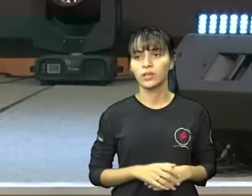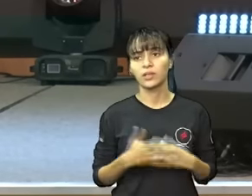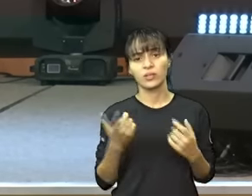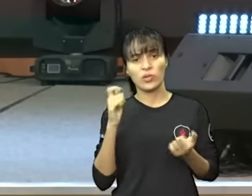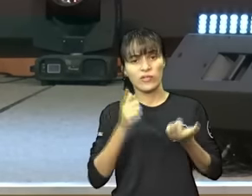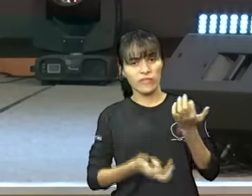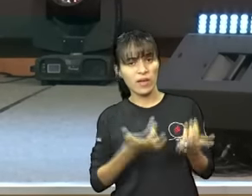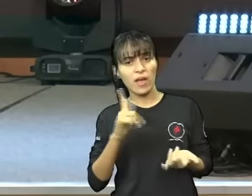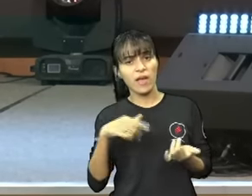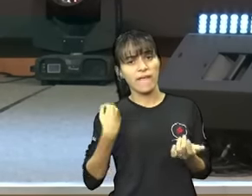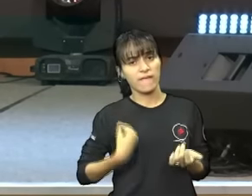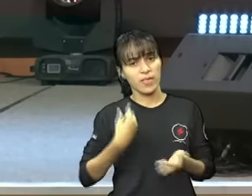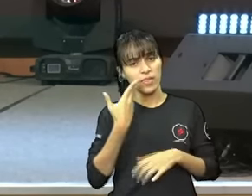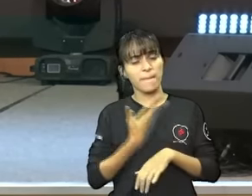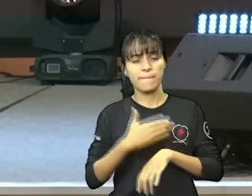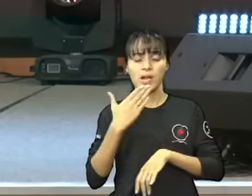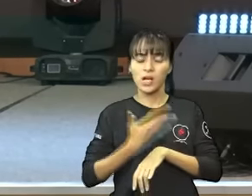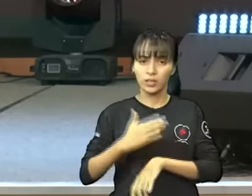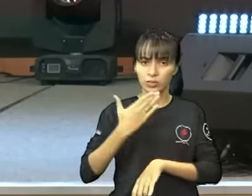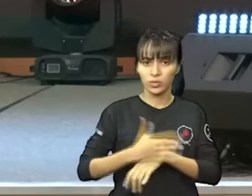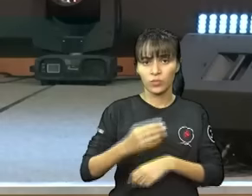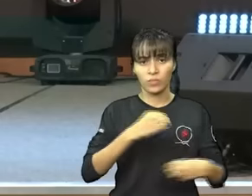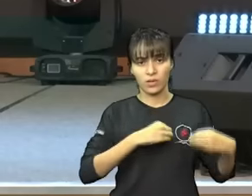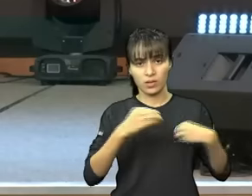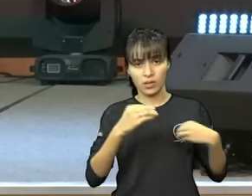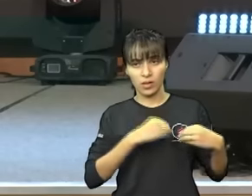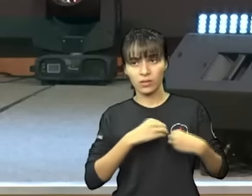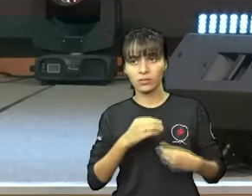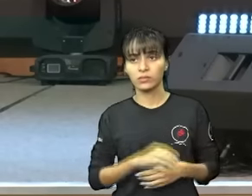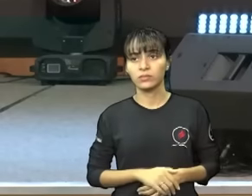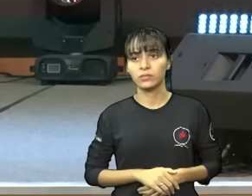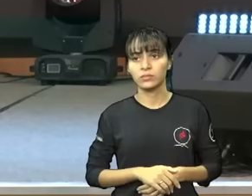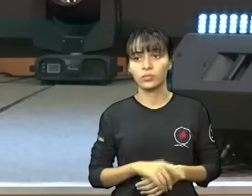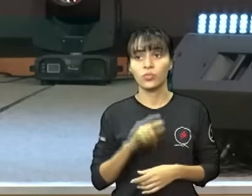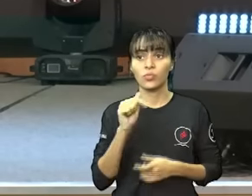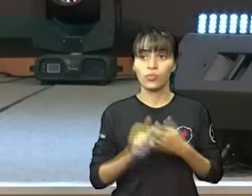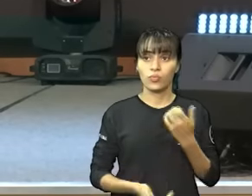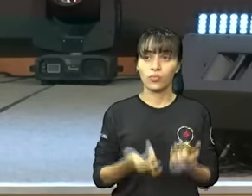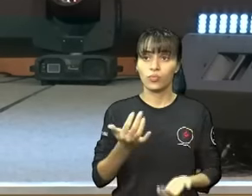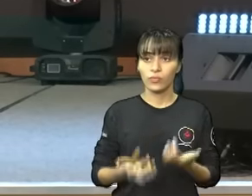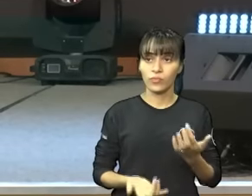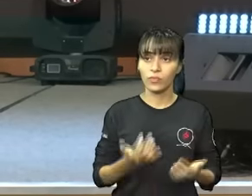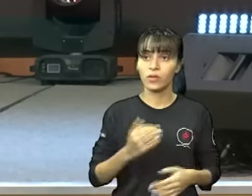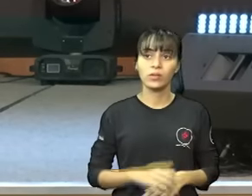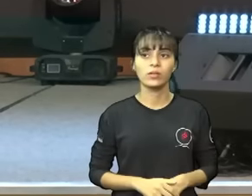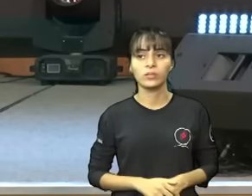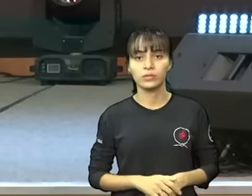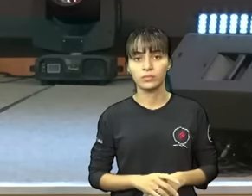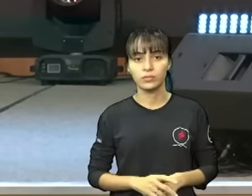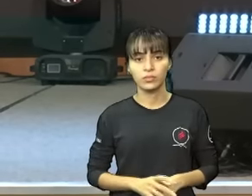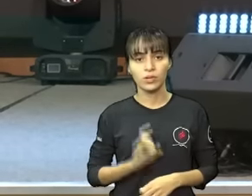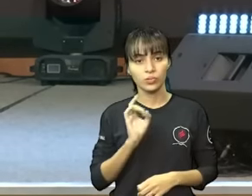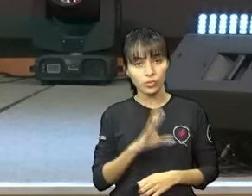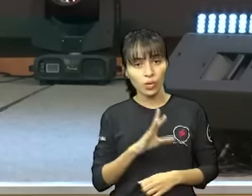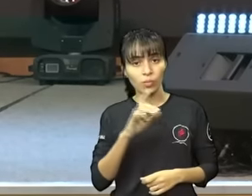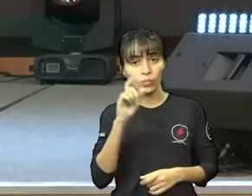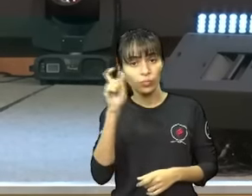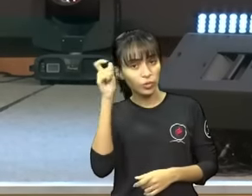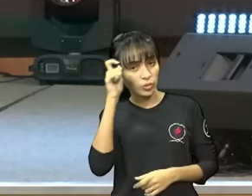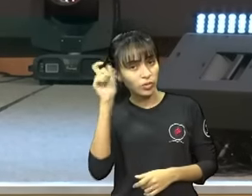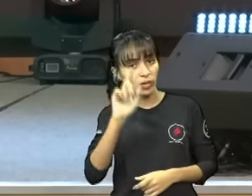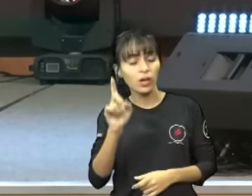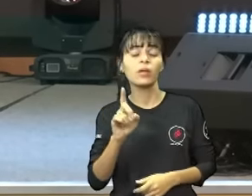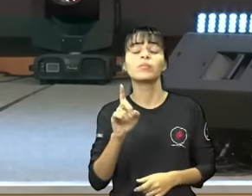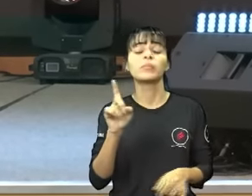é para quem vive na pratica do Pecado o inferno Não é só para o diabo é para quem vive na